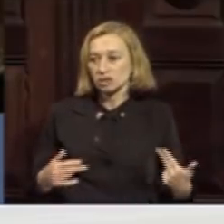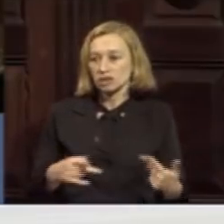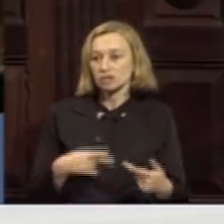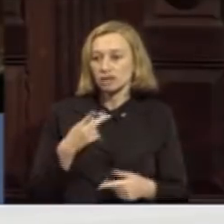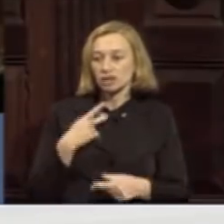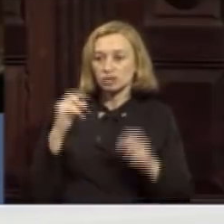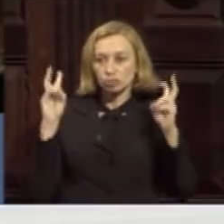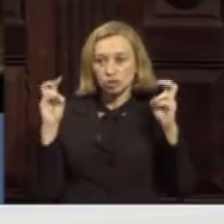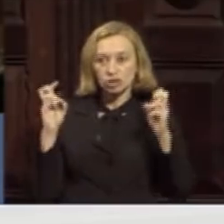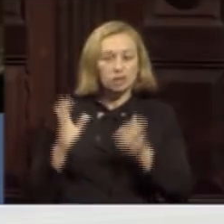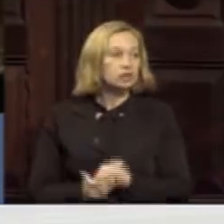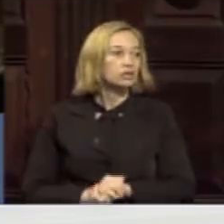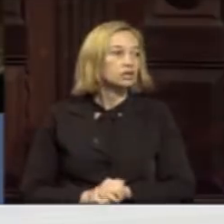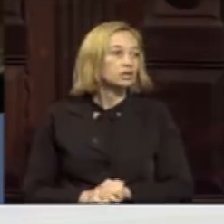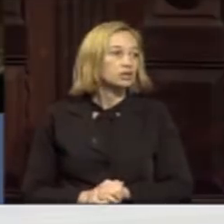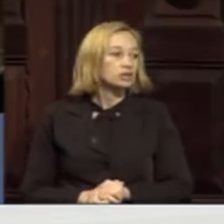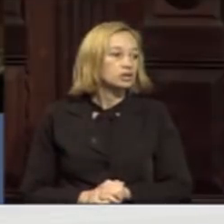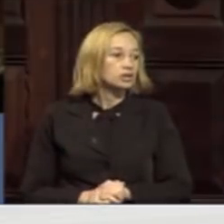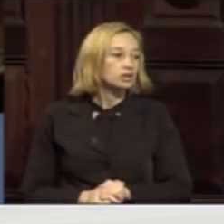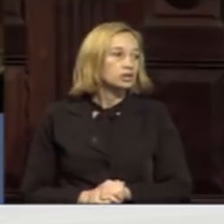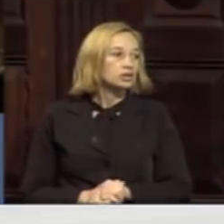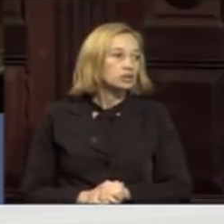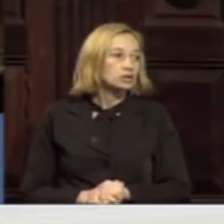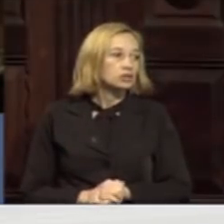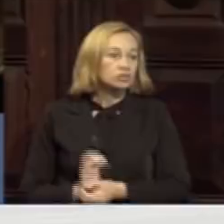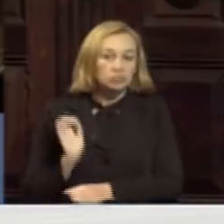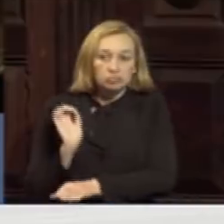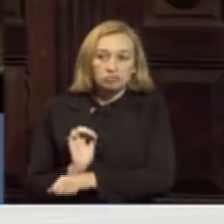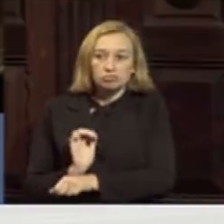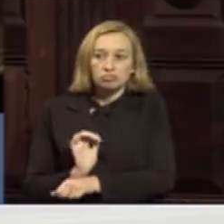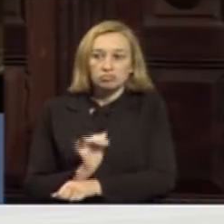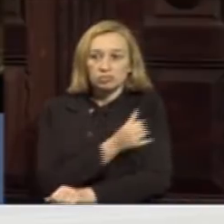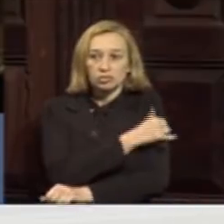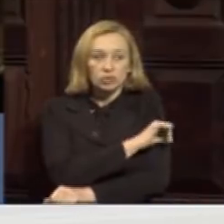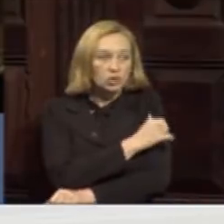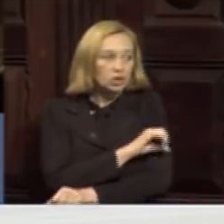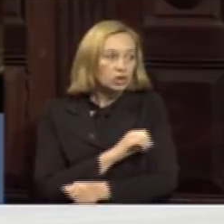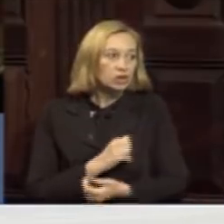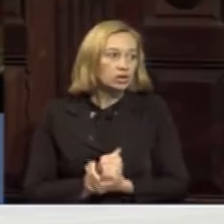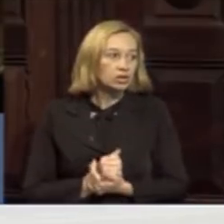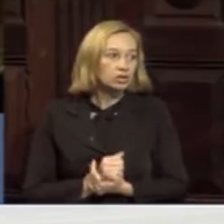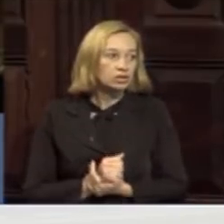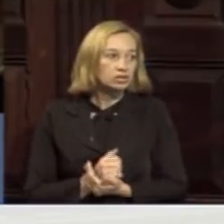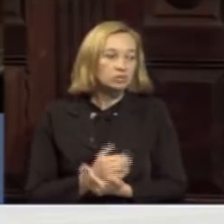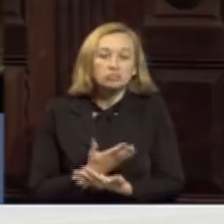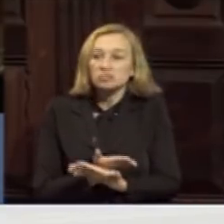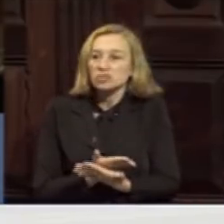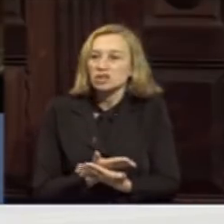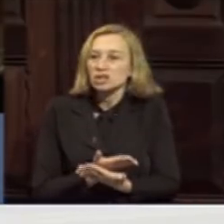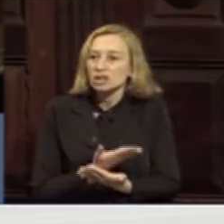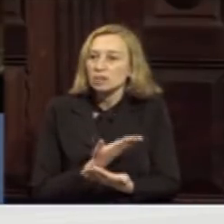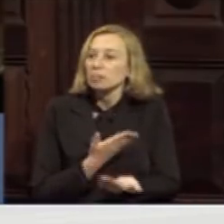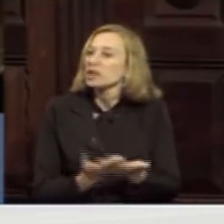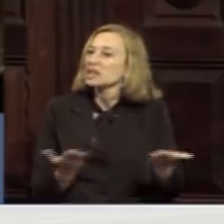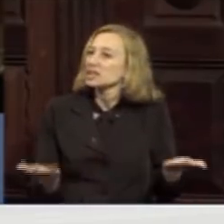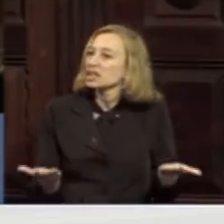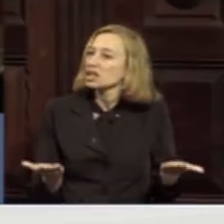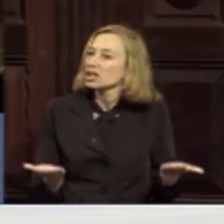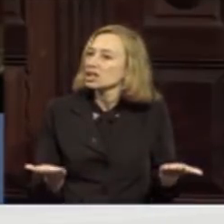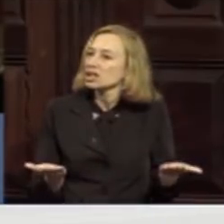tema, estarrecido como o Estado do Rio de Janeiro deixa morrer à míngua uma escola